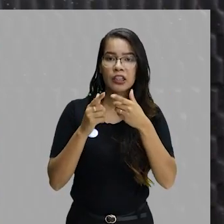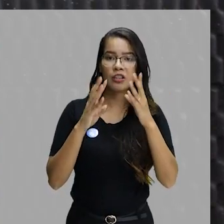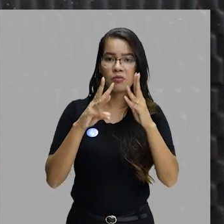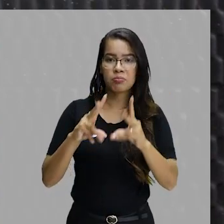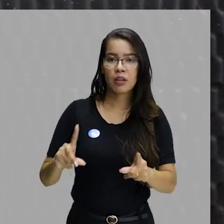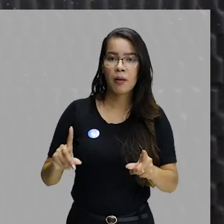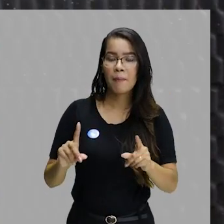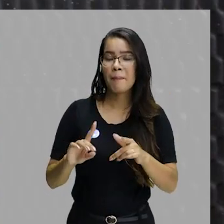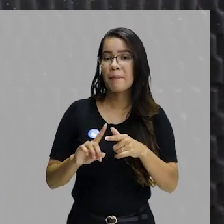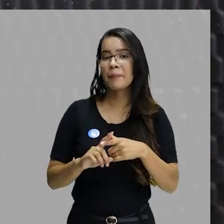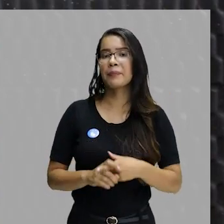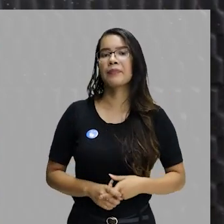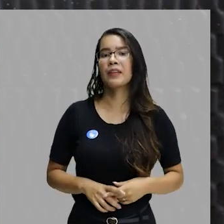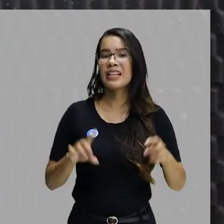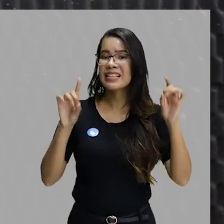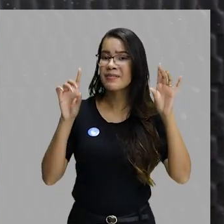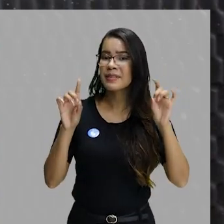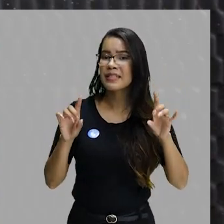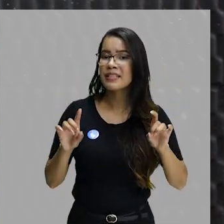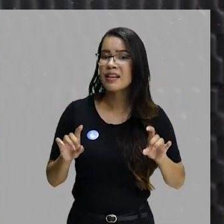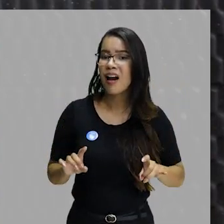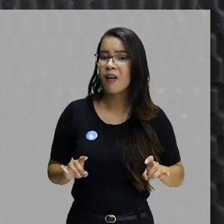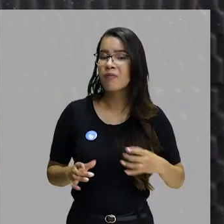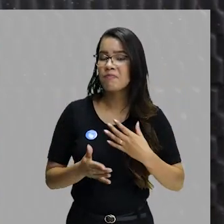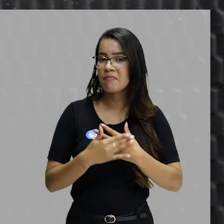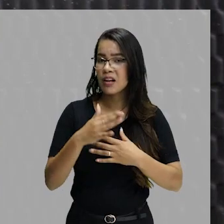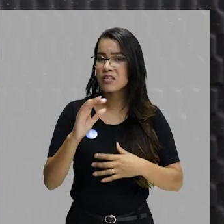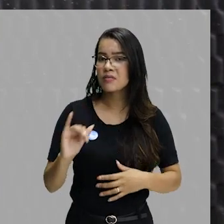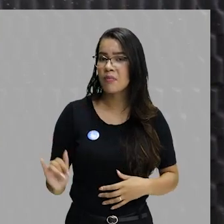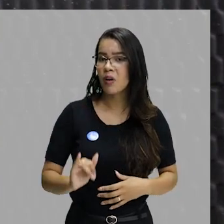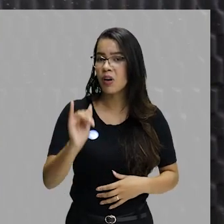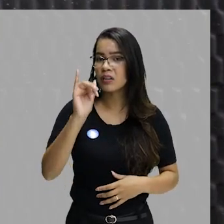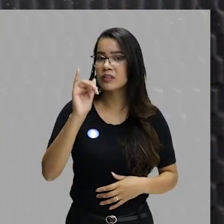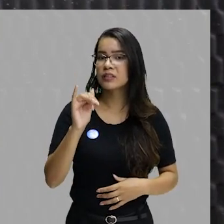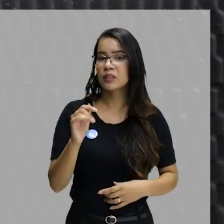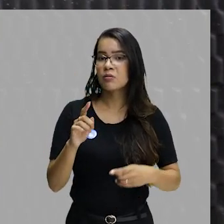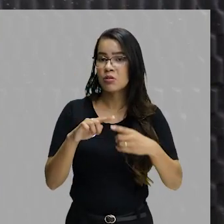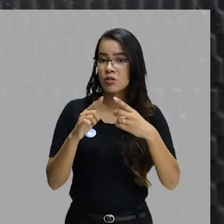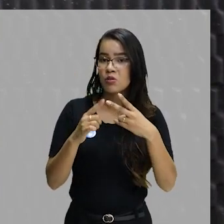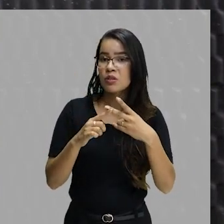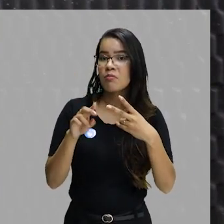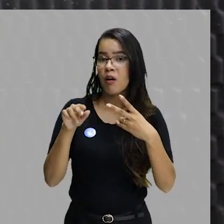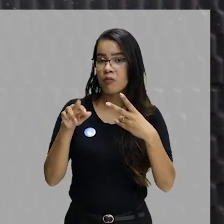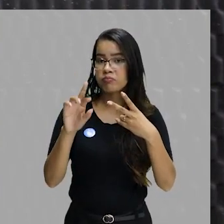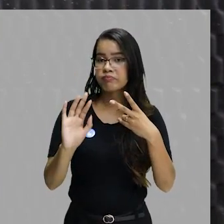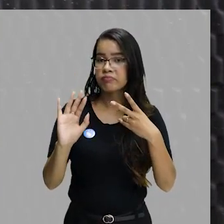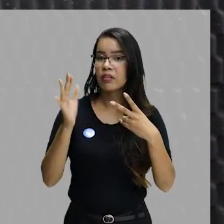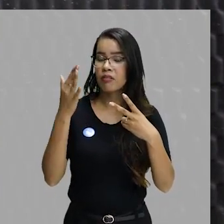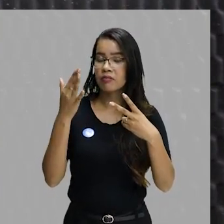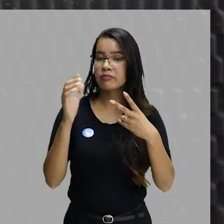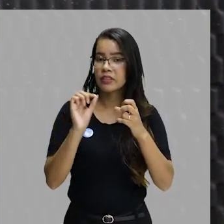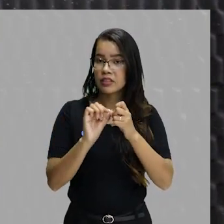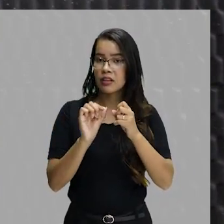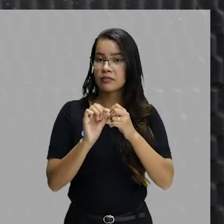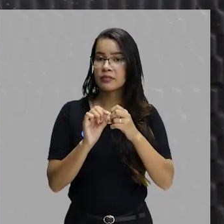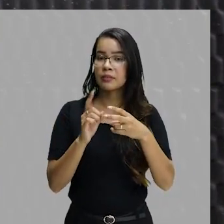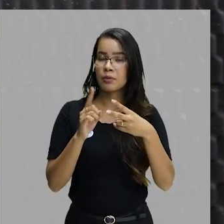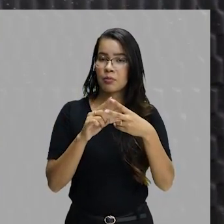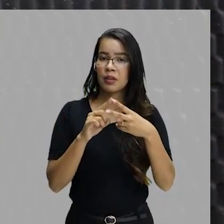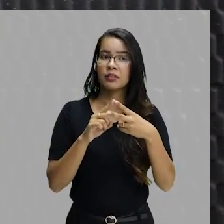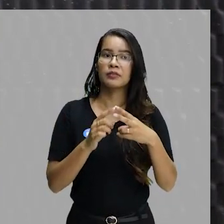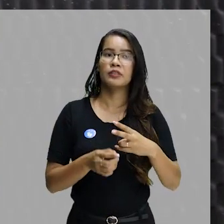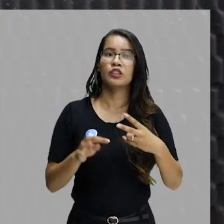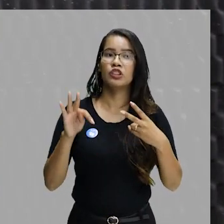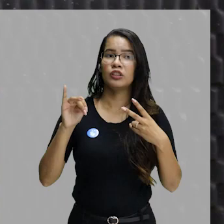principais foram realizadas pelos irmãos Gracos, Tibério Graco e Caio Graco, que nós podemos caracterizar como